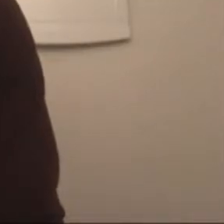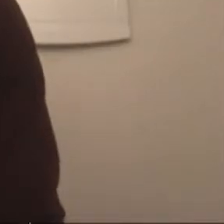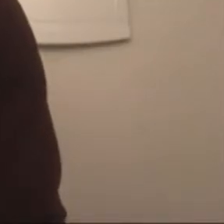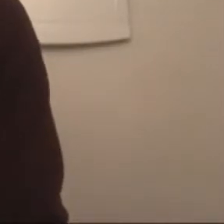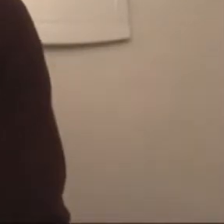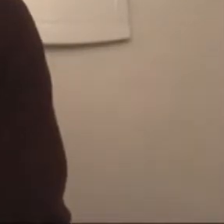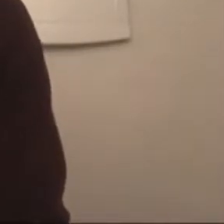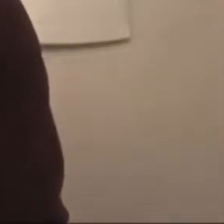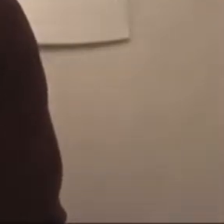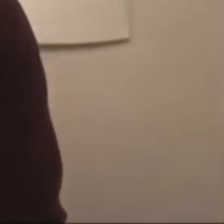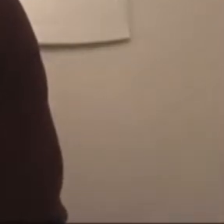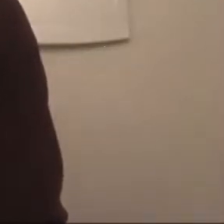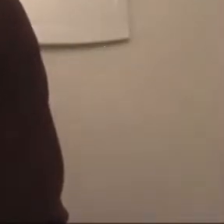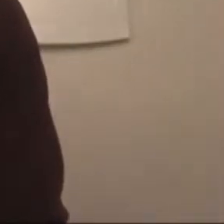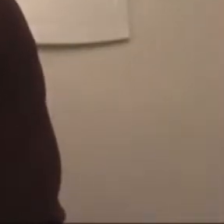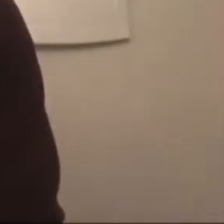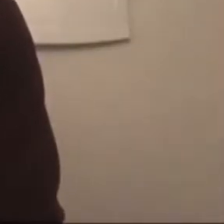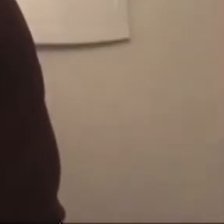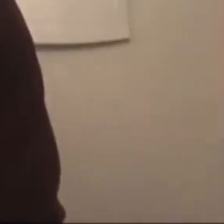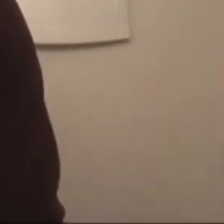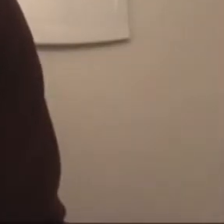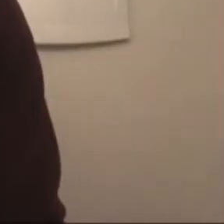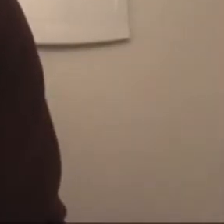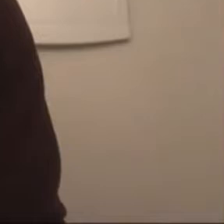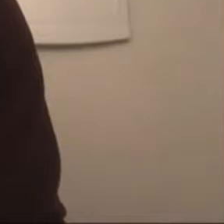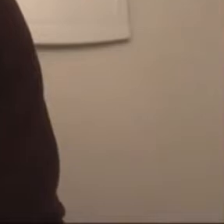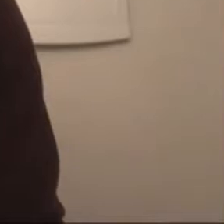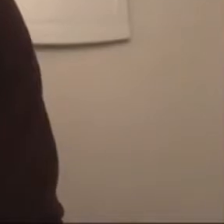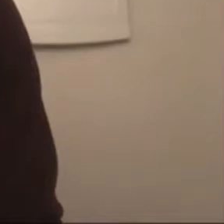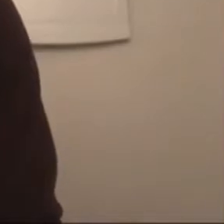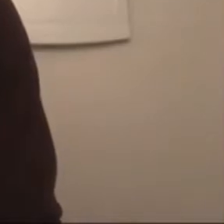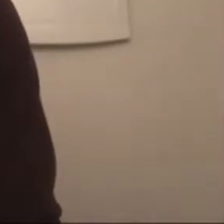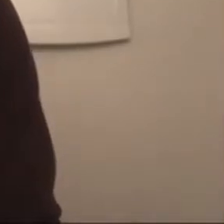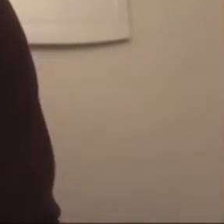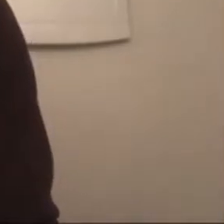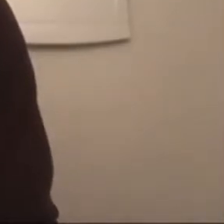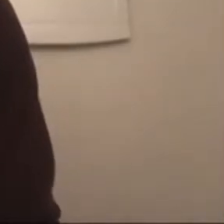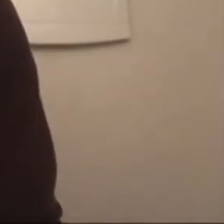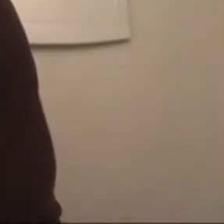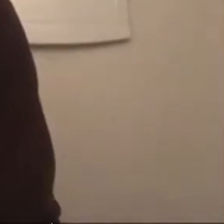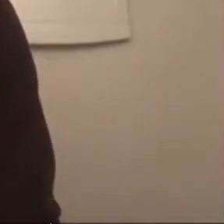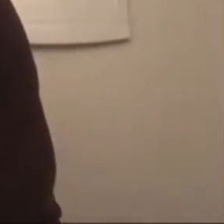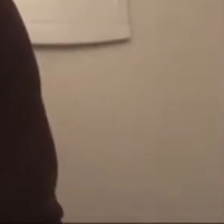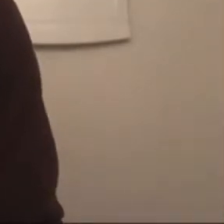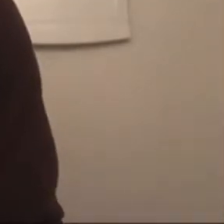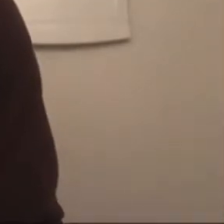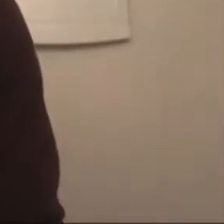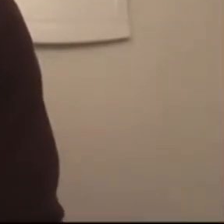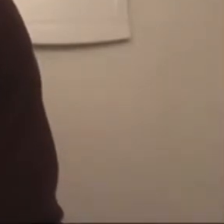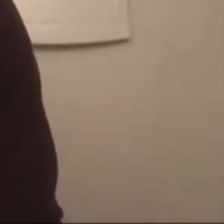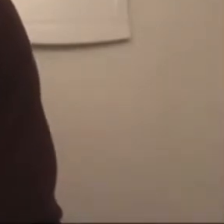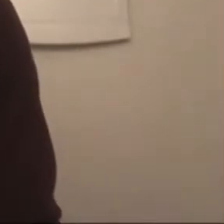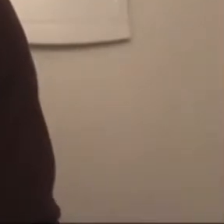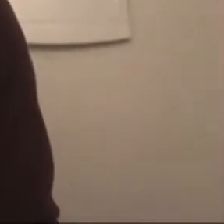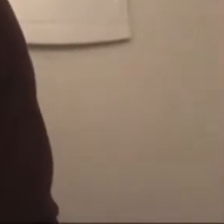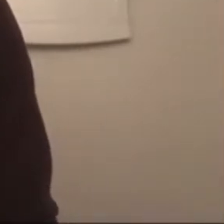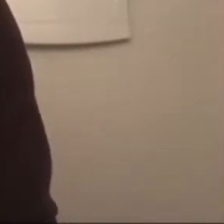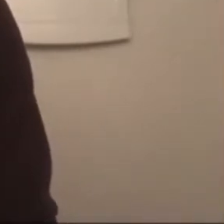aí a gente tá aqui, né? Pra parabenizar a cidade de Criciúma pelo grande artista que vocês têm, que é o Vânio